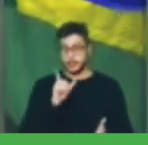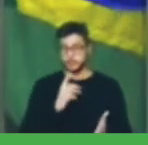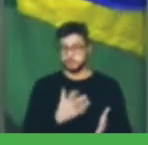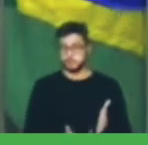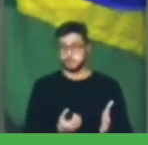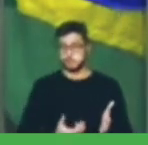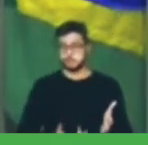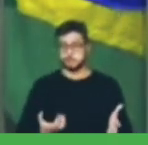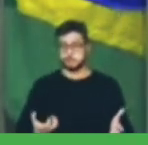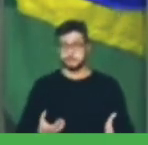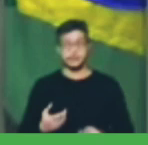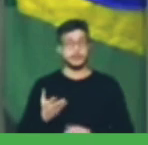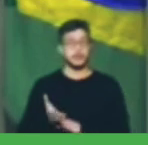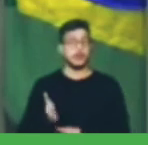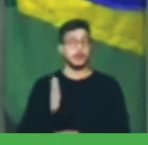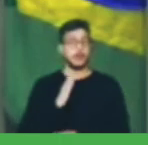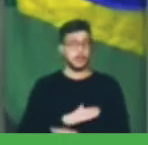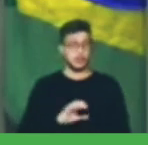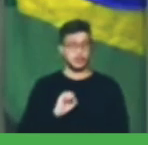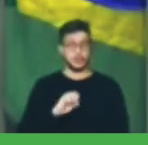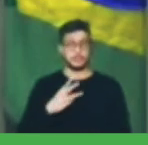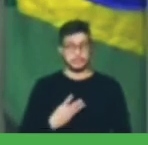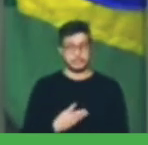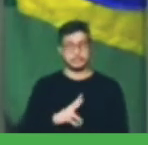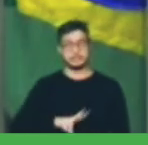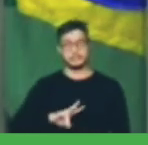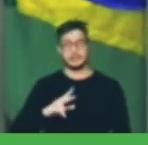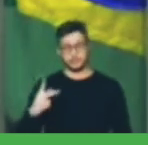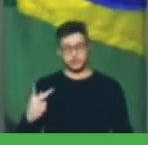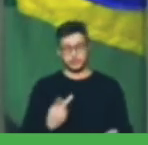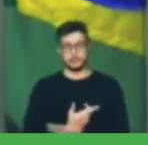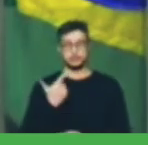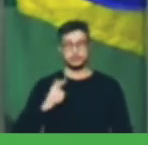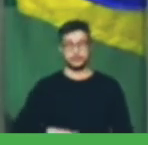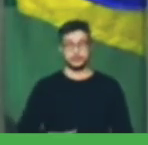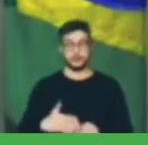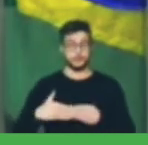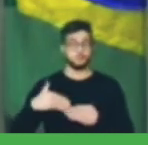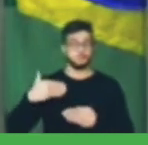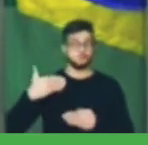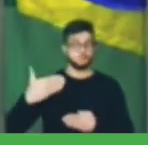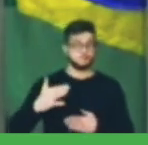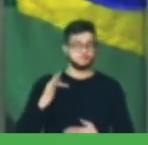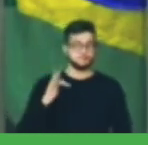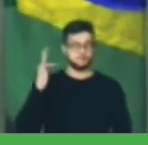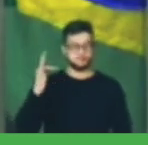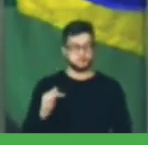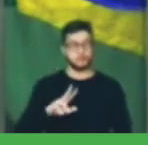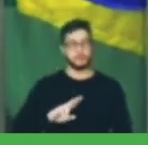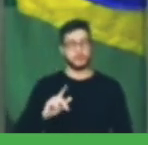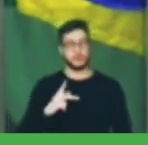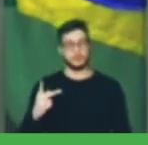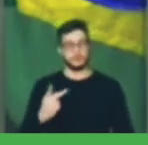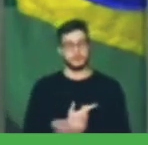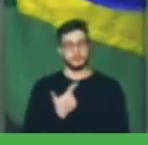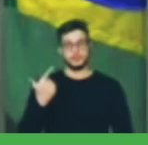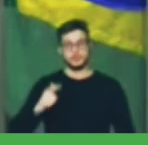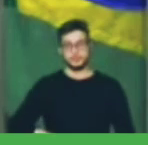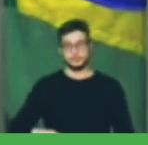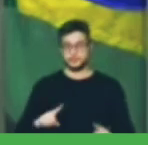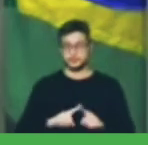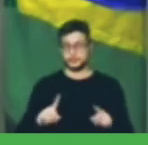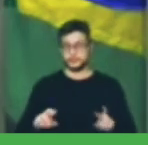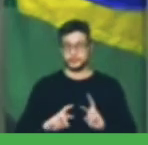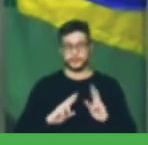anos tivemos outra enchente dessas. Teremos outras enchentes, mas não culpe o agricultor. Não invente